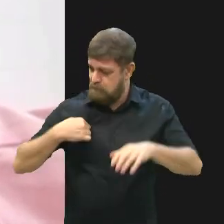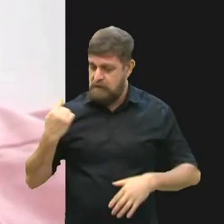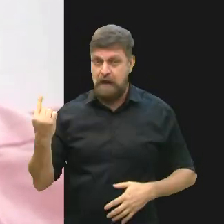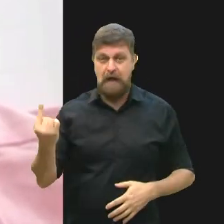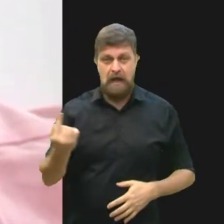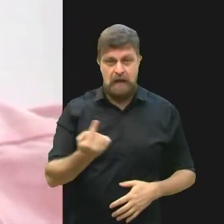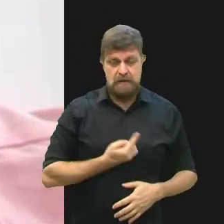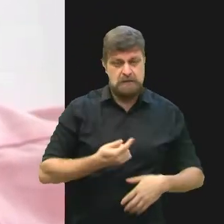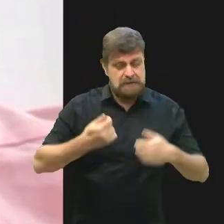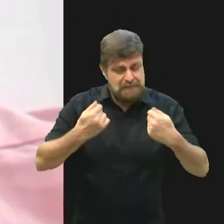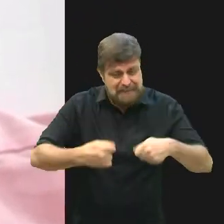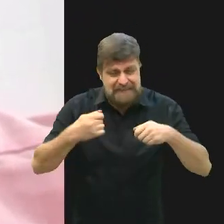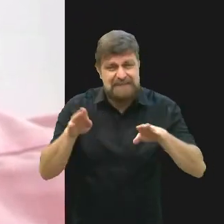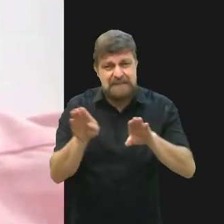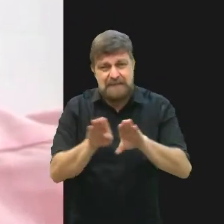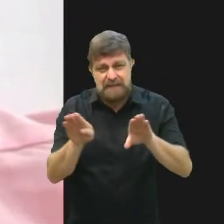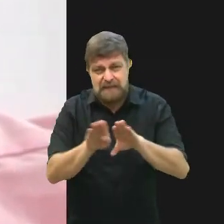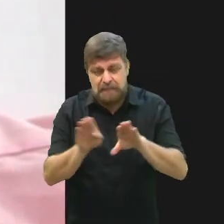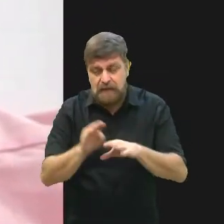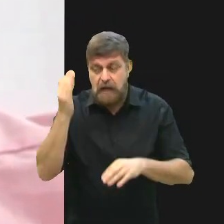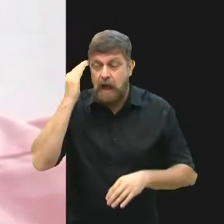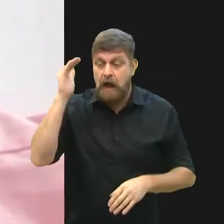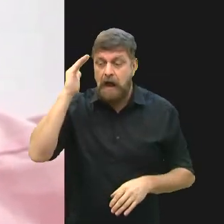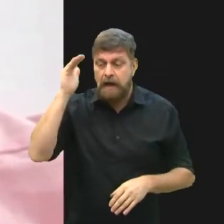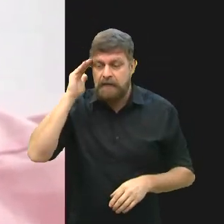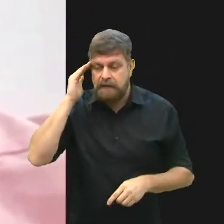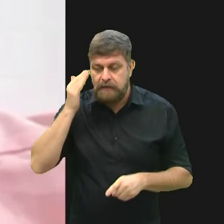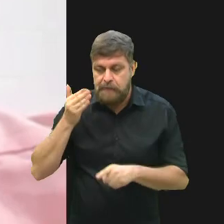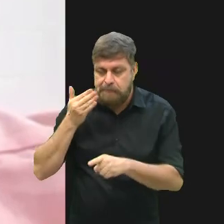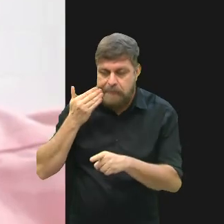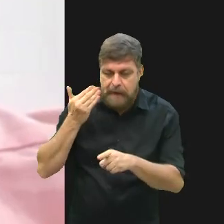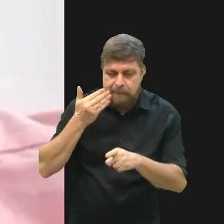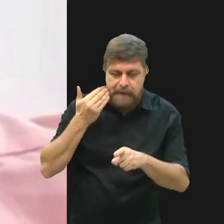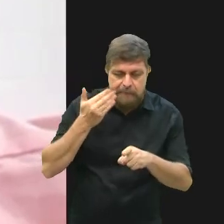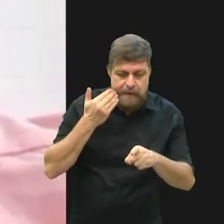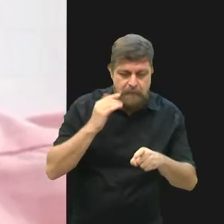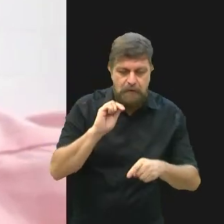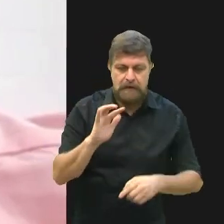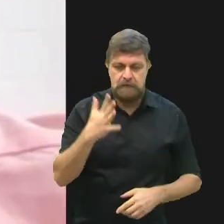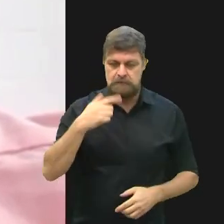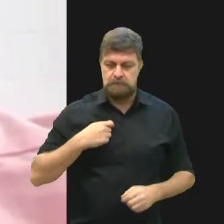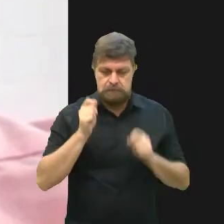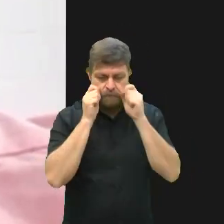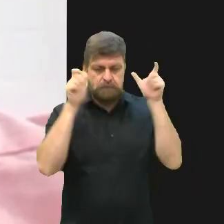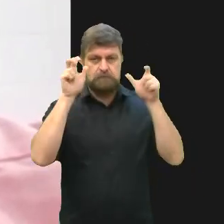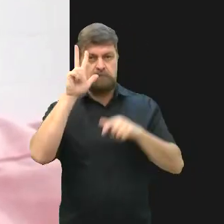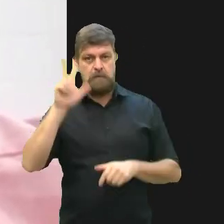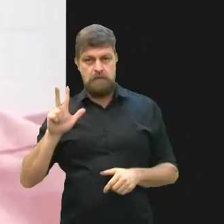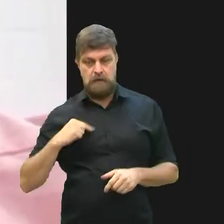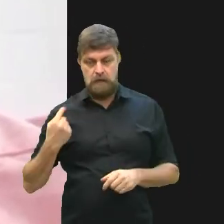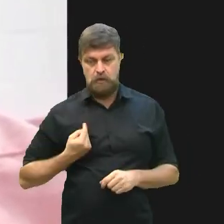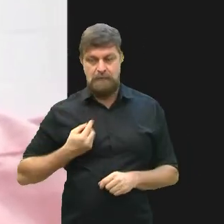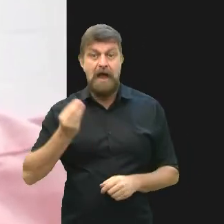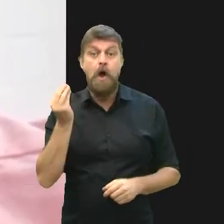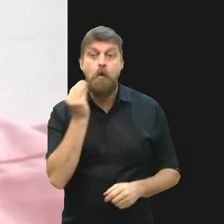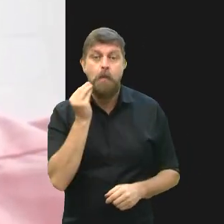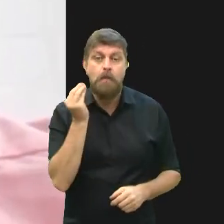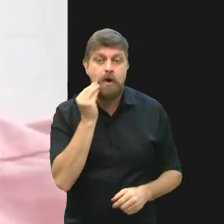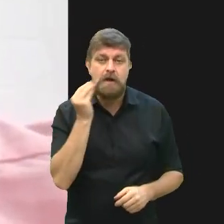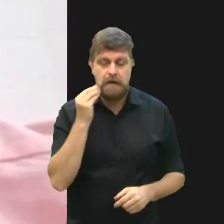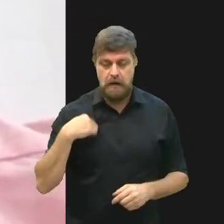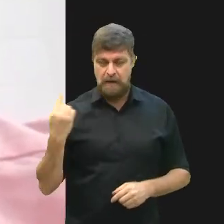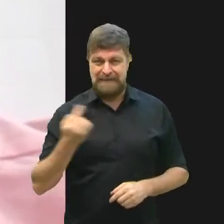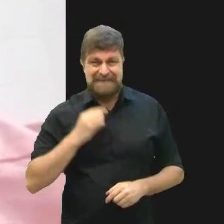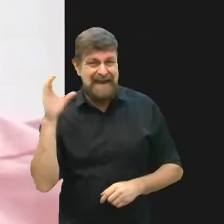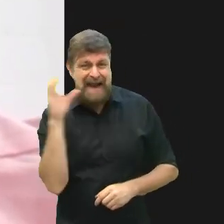possa também compreender tudo isso que está acontecendo com a gente como um alerta e como uma oportunidade para que a